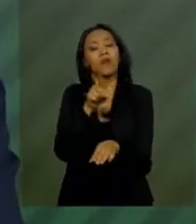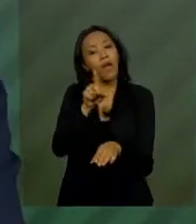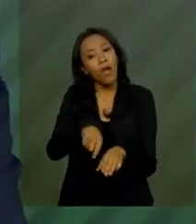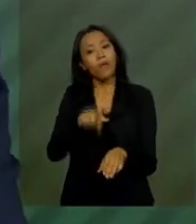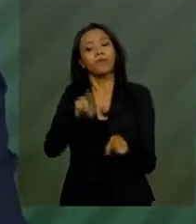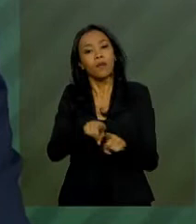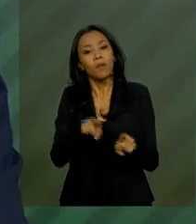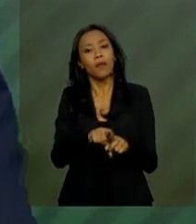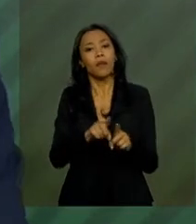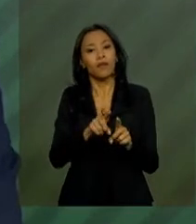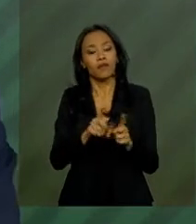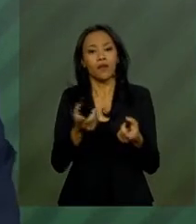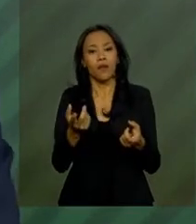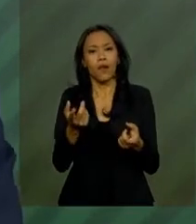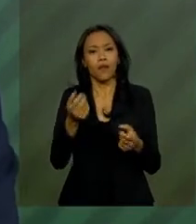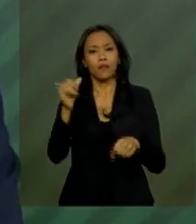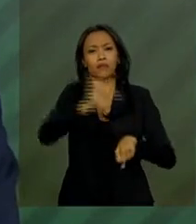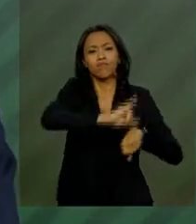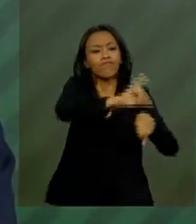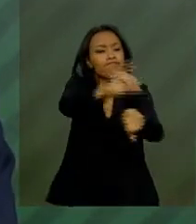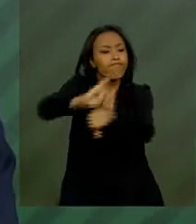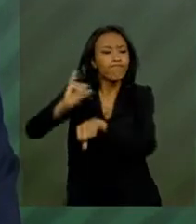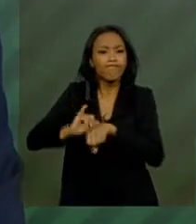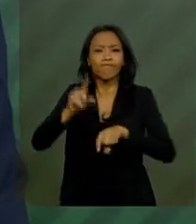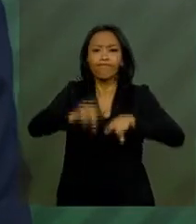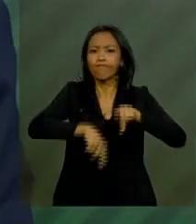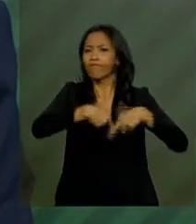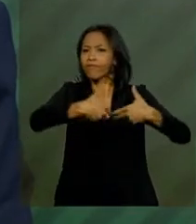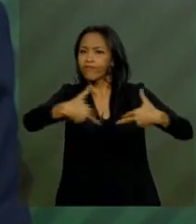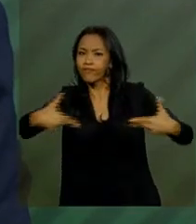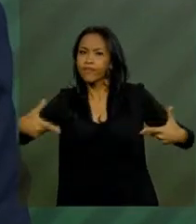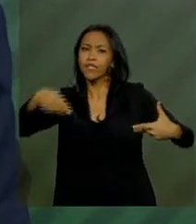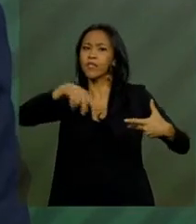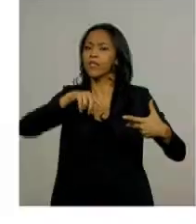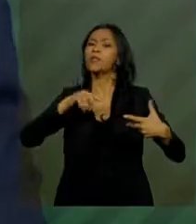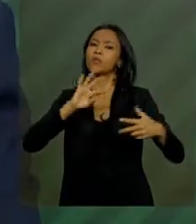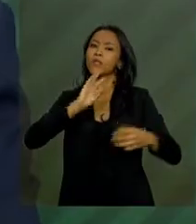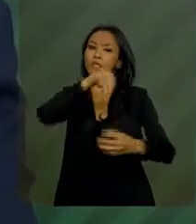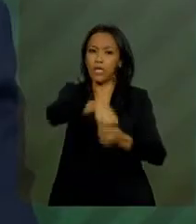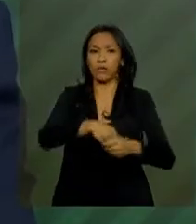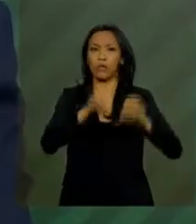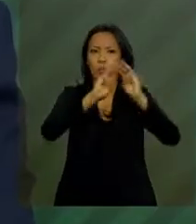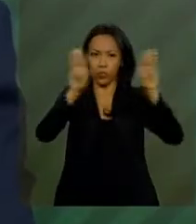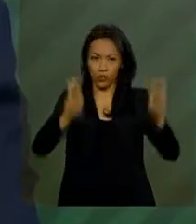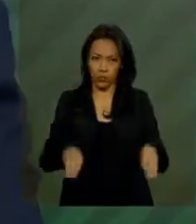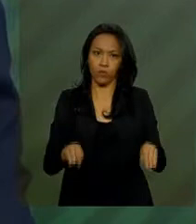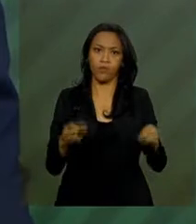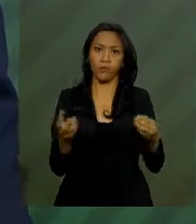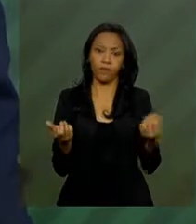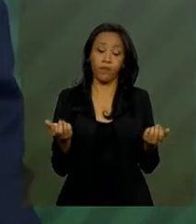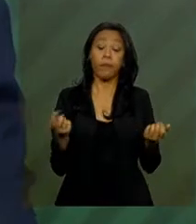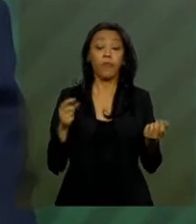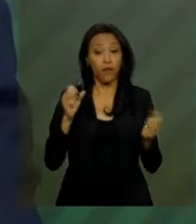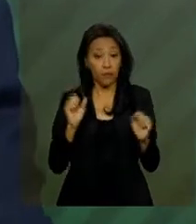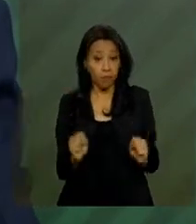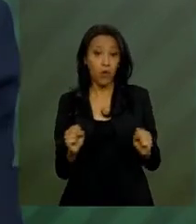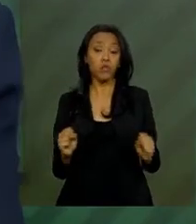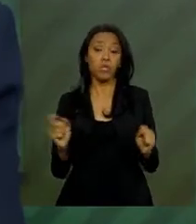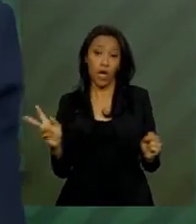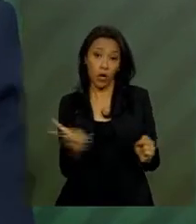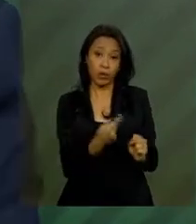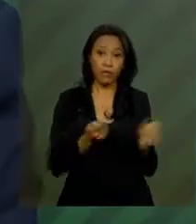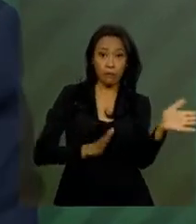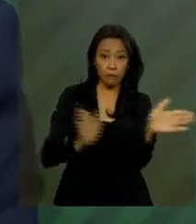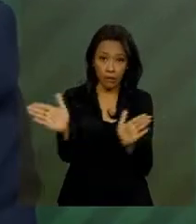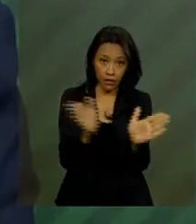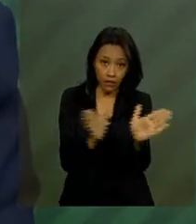também do do acervo do do museu que aí pode acontecer também em paralelo às